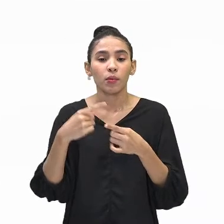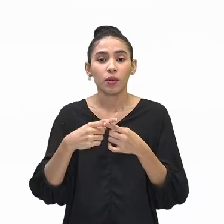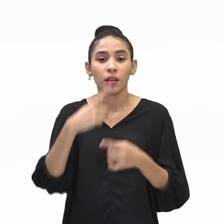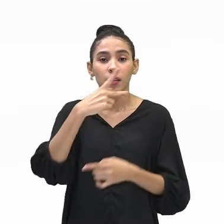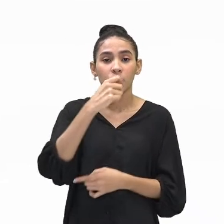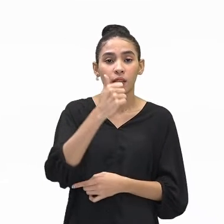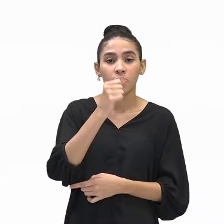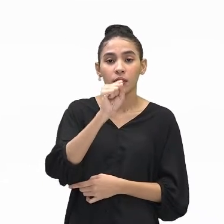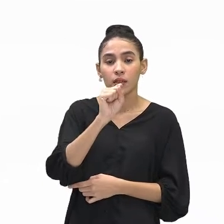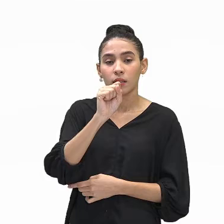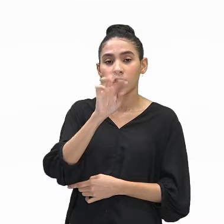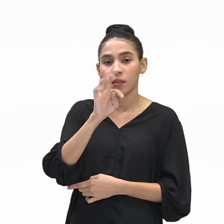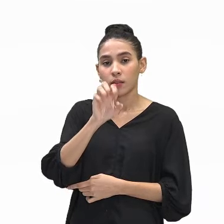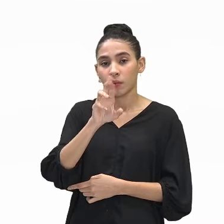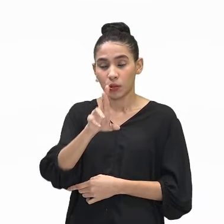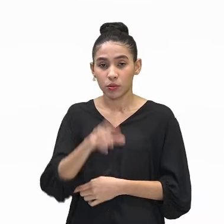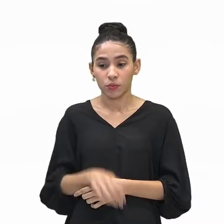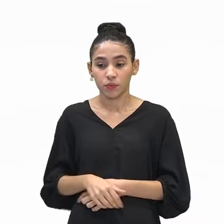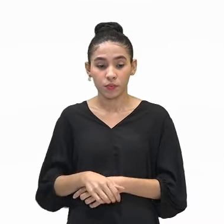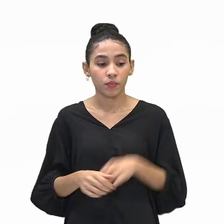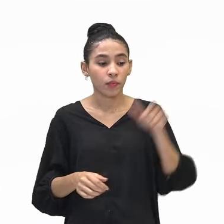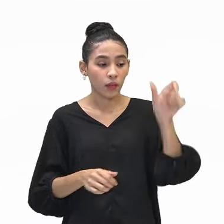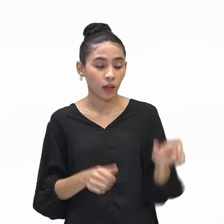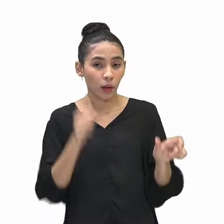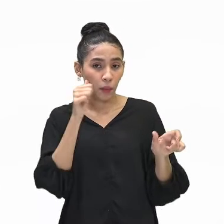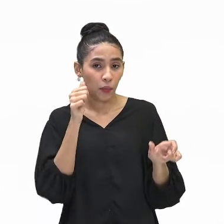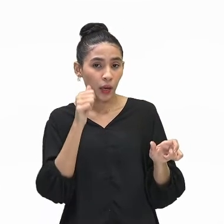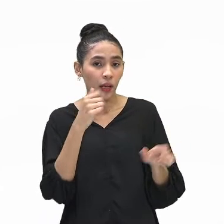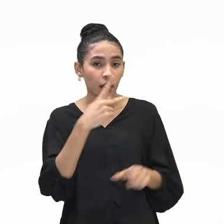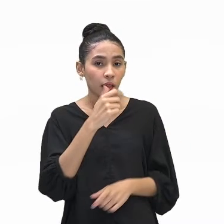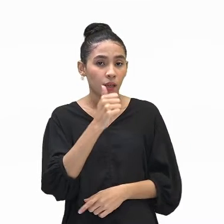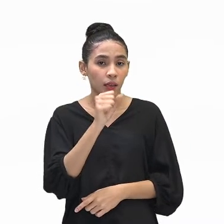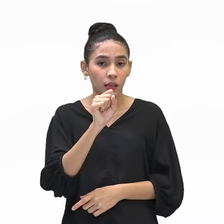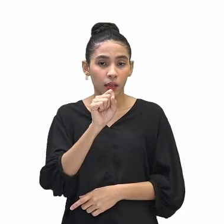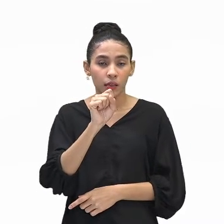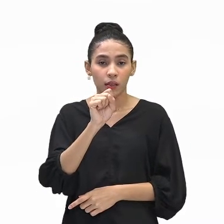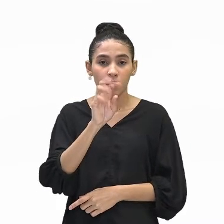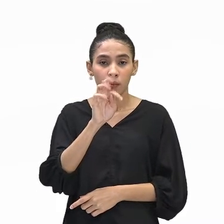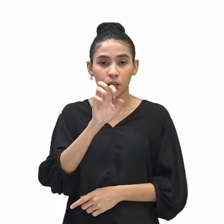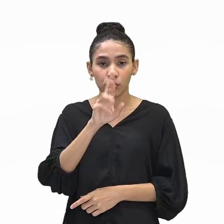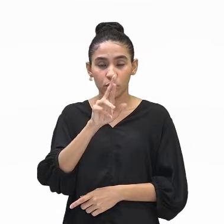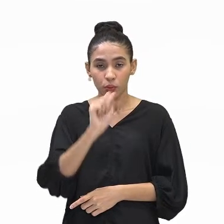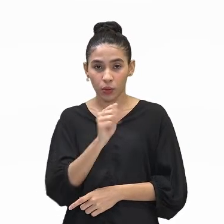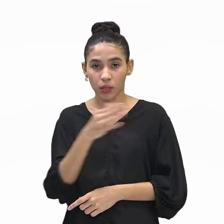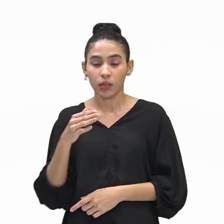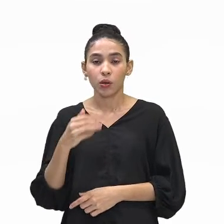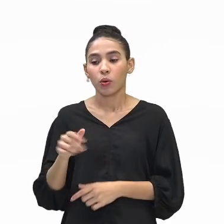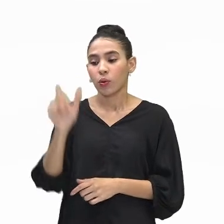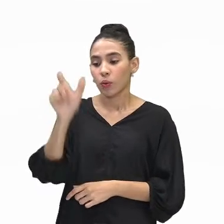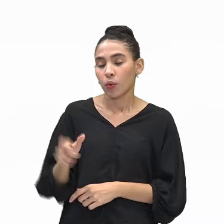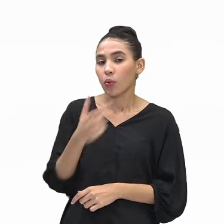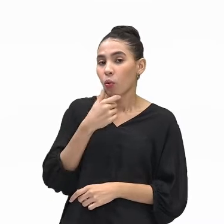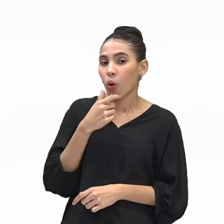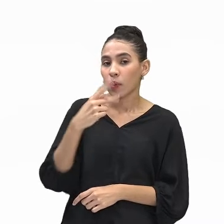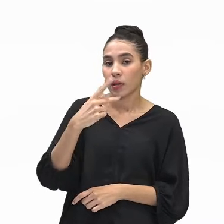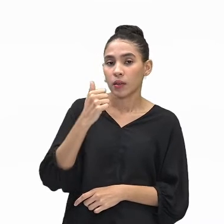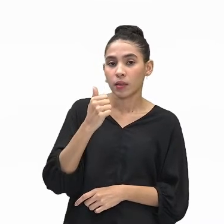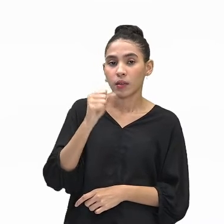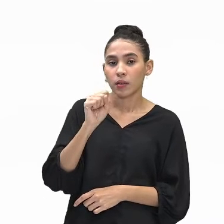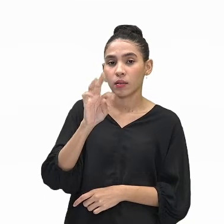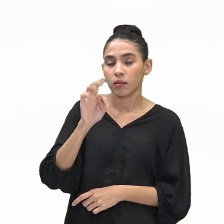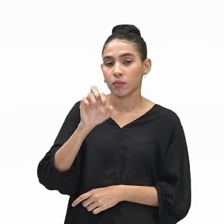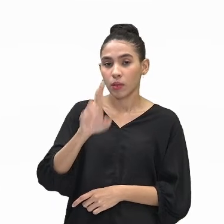falei que enquanto a mulher é chamada de pastora, o homem é chamado de pastor, né? Ele vai dizer aí que ele vai ter rebanho. Veja bem,